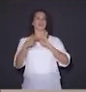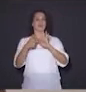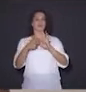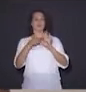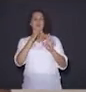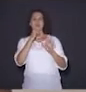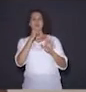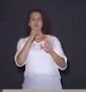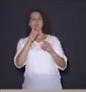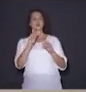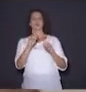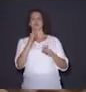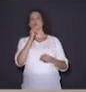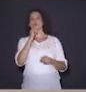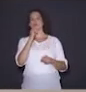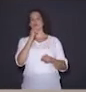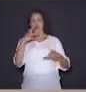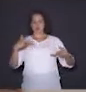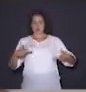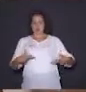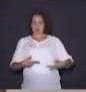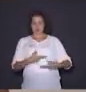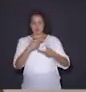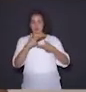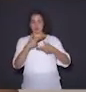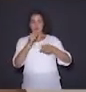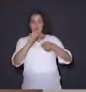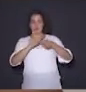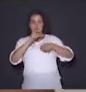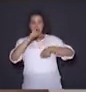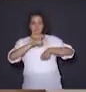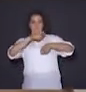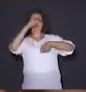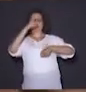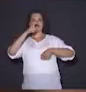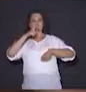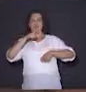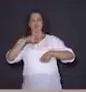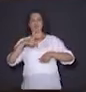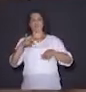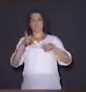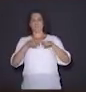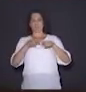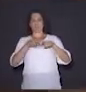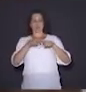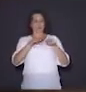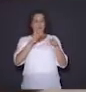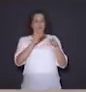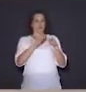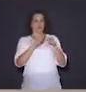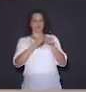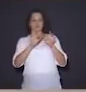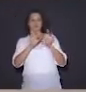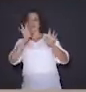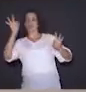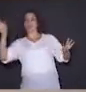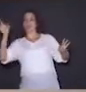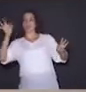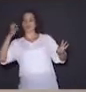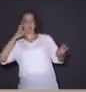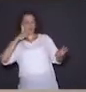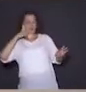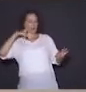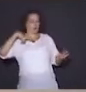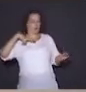uma uma cirurgia feita em tempo real em que na verdade o médico está fazendo a cirurgia de longe ele está operando uma